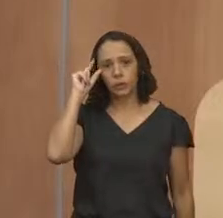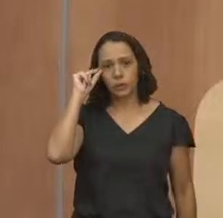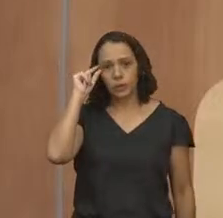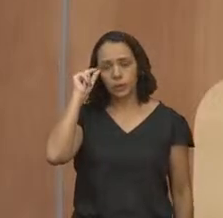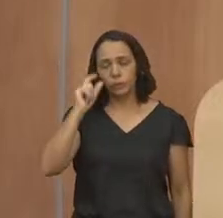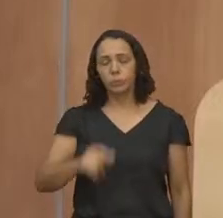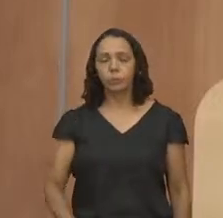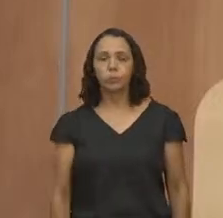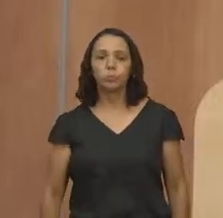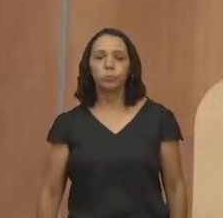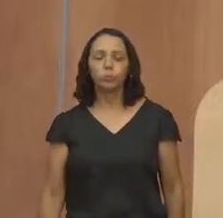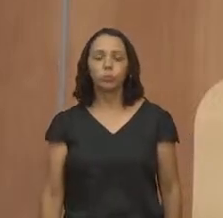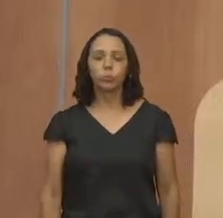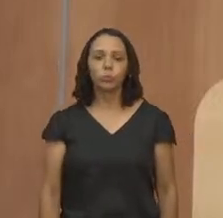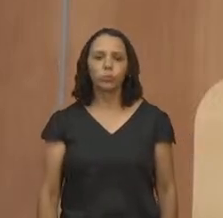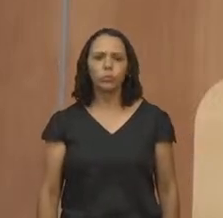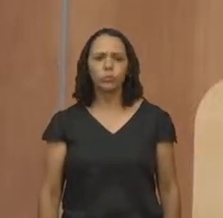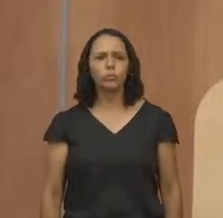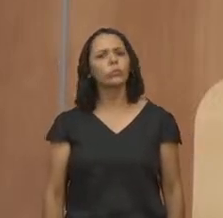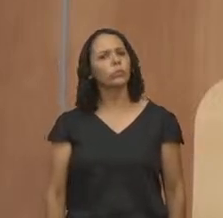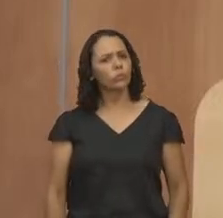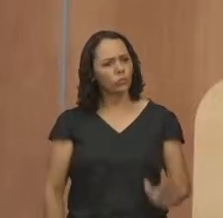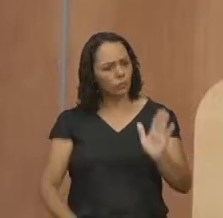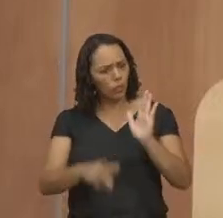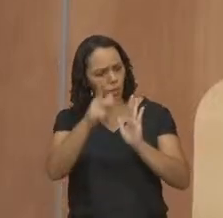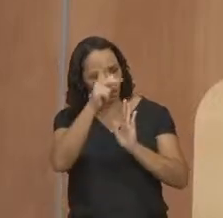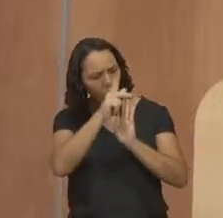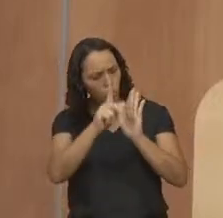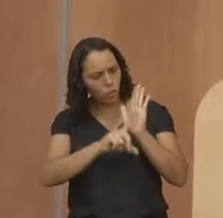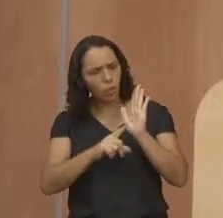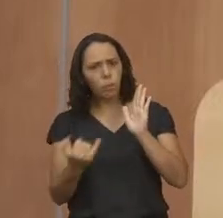É importantíssimo esse projeto.